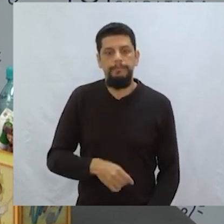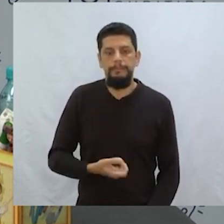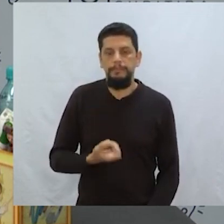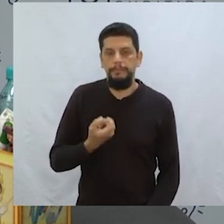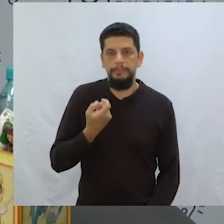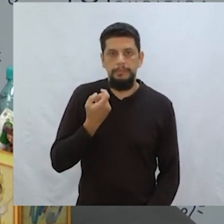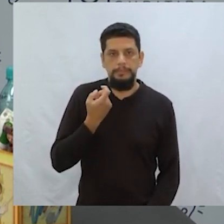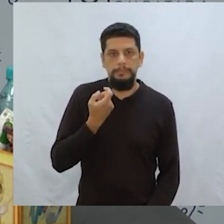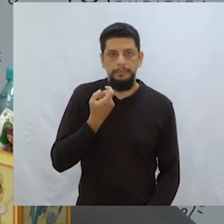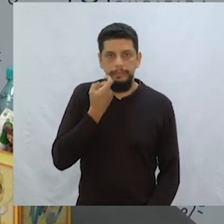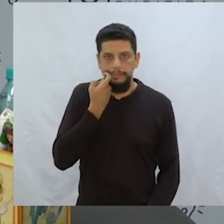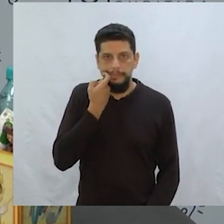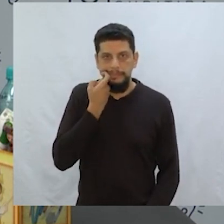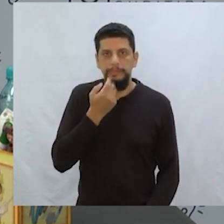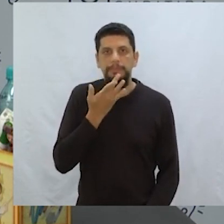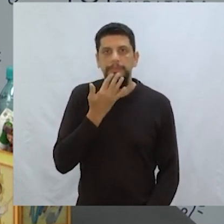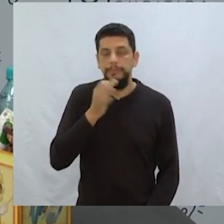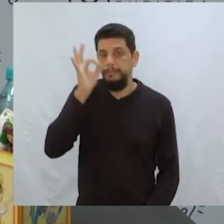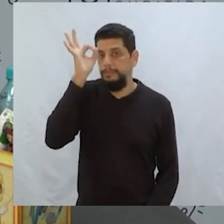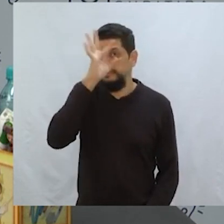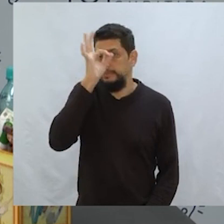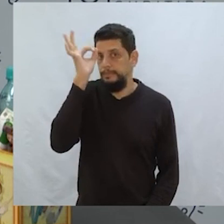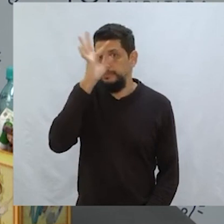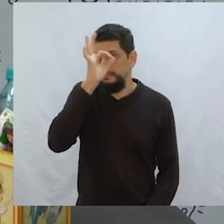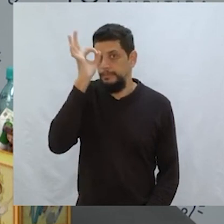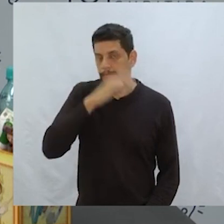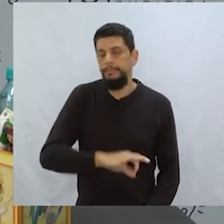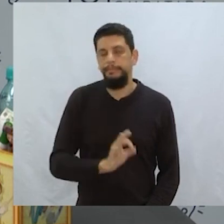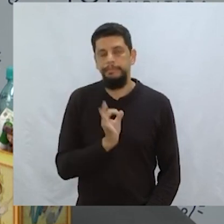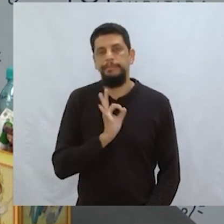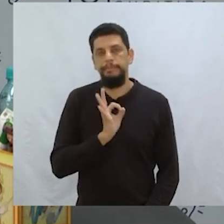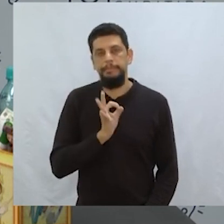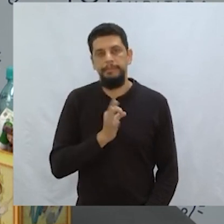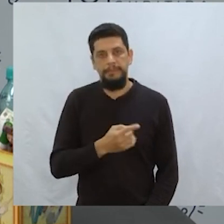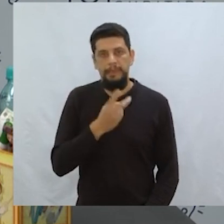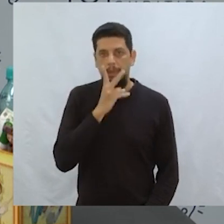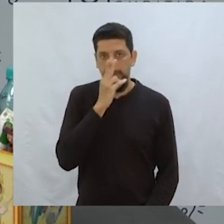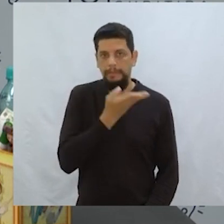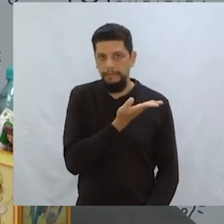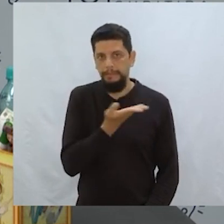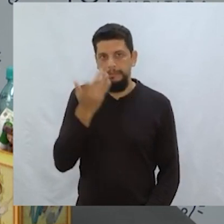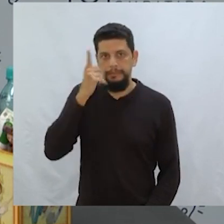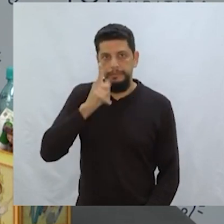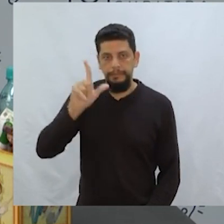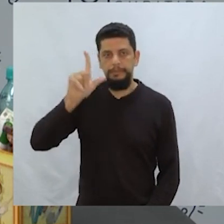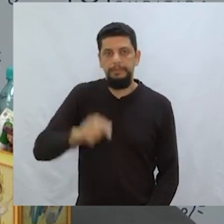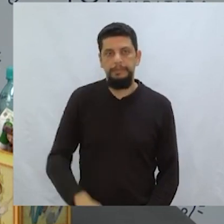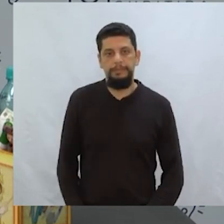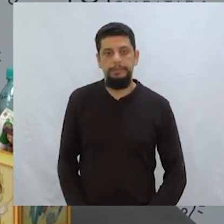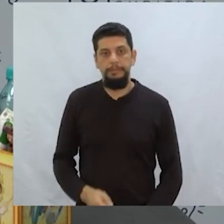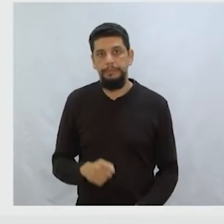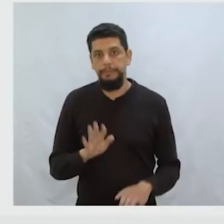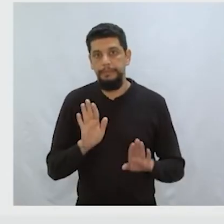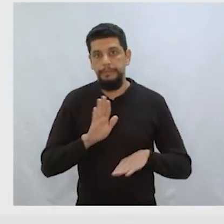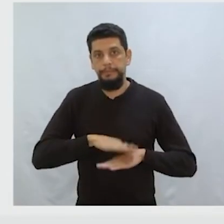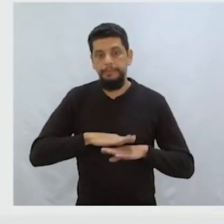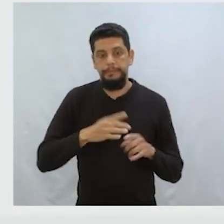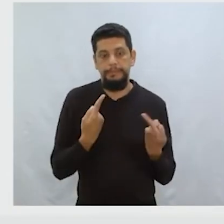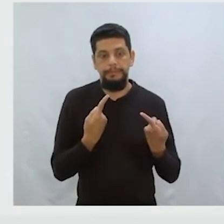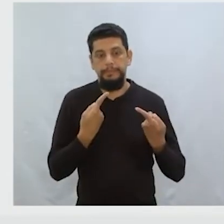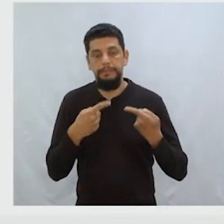Olha lá, aquele peixinho verdinho, né? Peixe verde. Isso mesmo, eu acho que vocês acertaram. Vamos para mais um